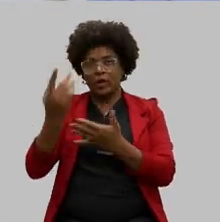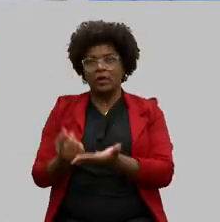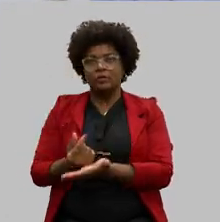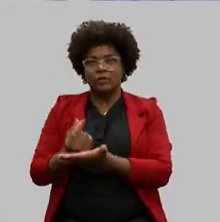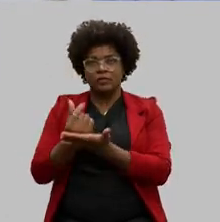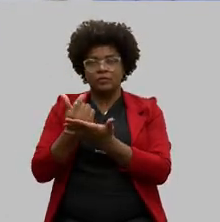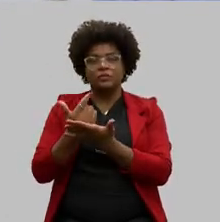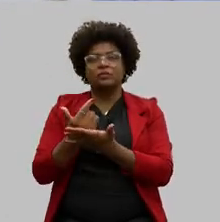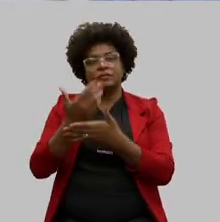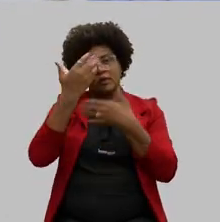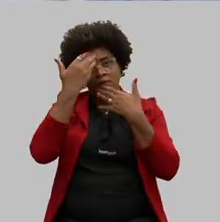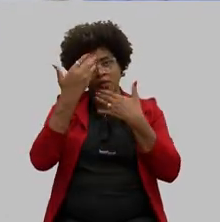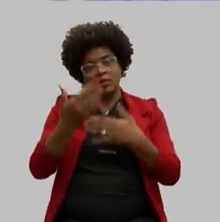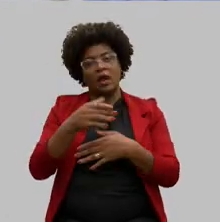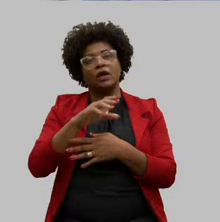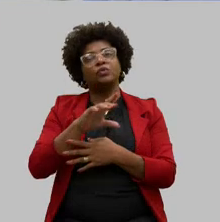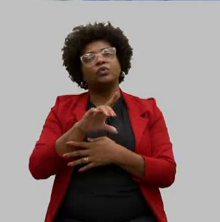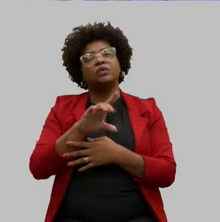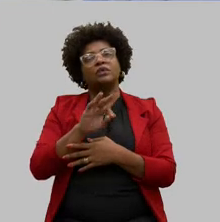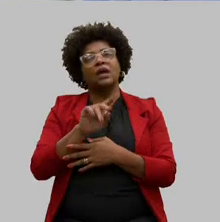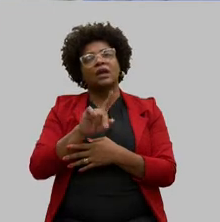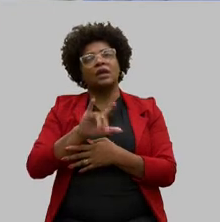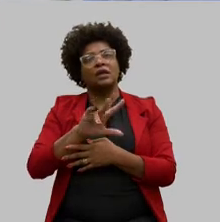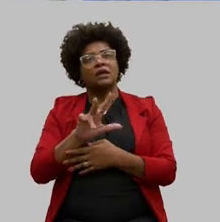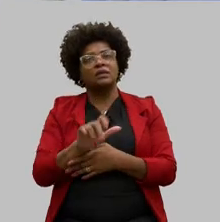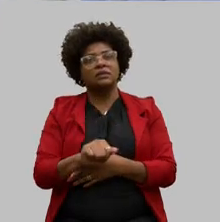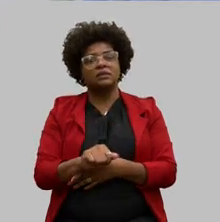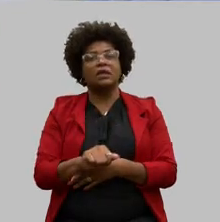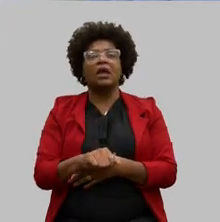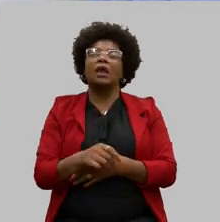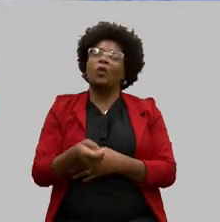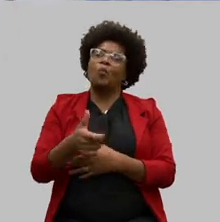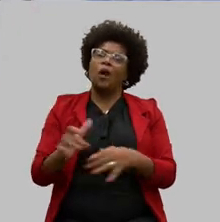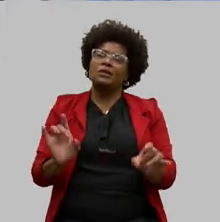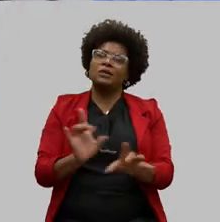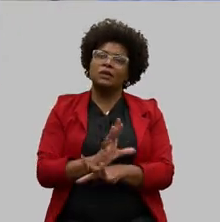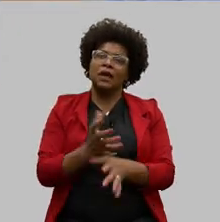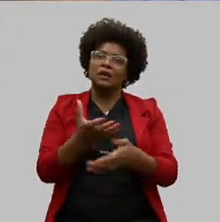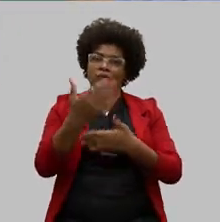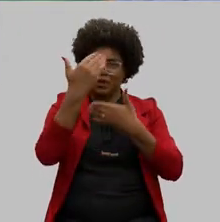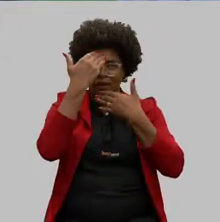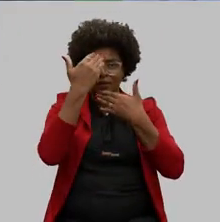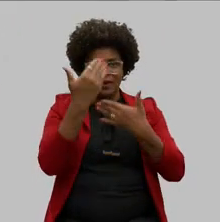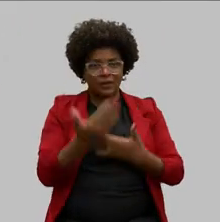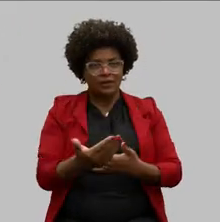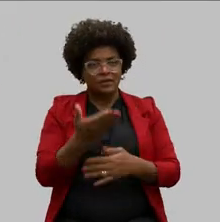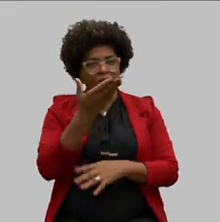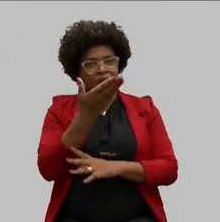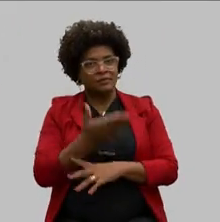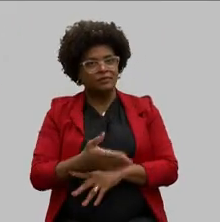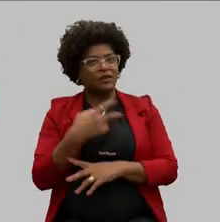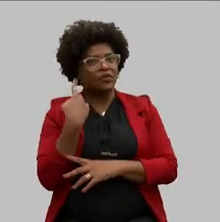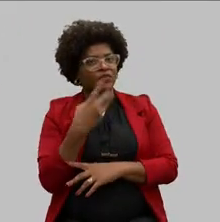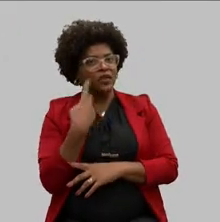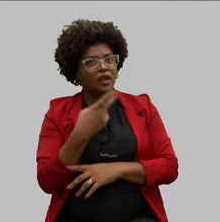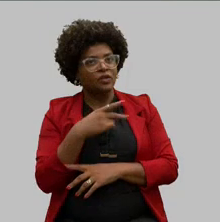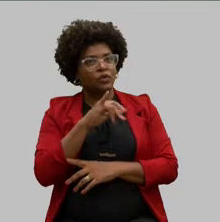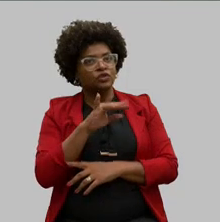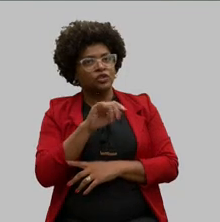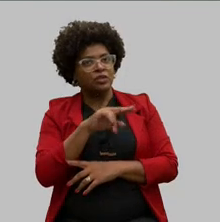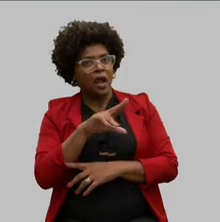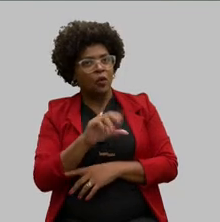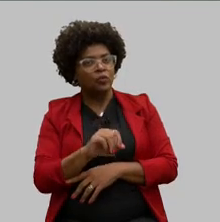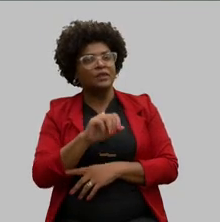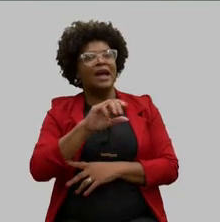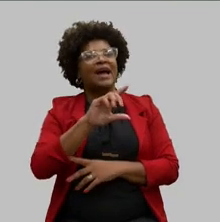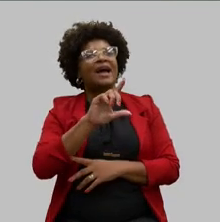da Dona Terezinha nós caminhamos para cerramento queera aqui agradecer ao gleicinho nosso vereador de Taú juntamente com